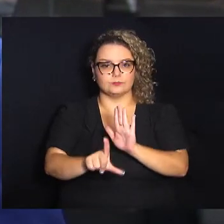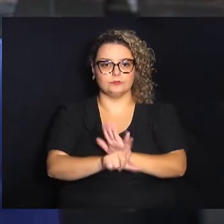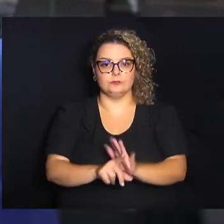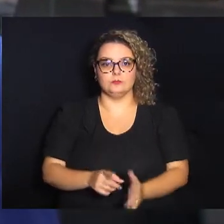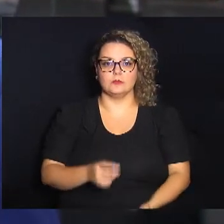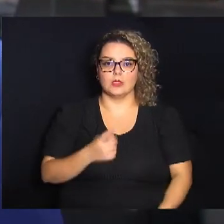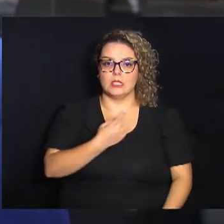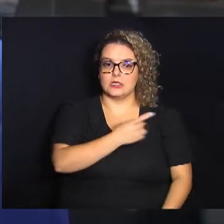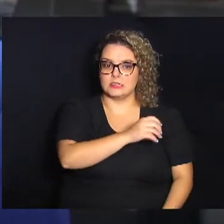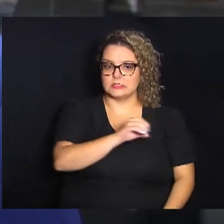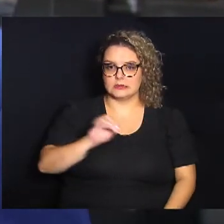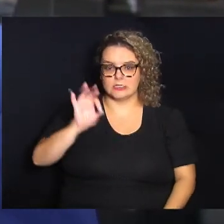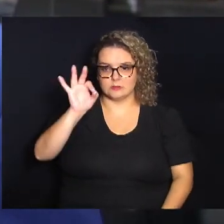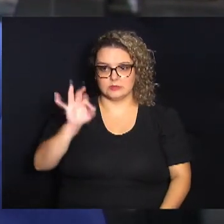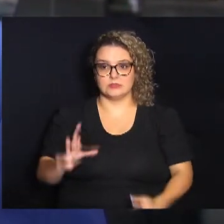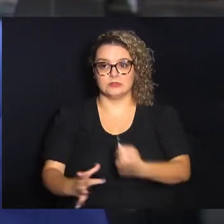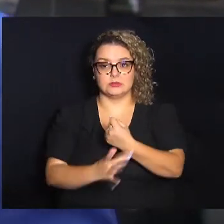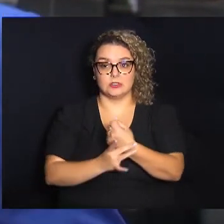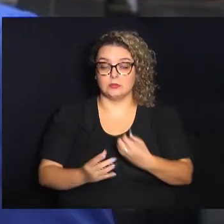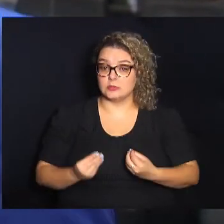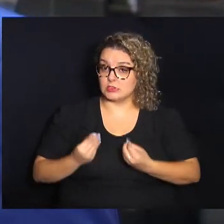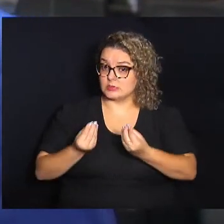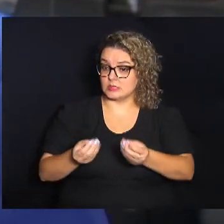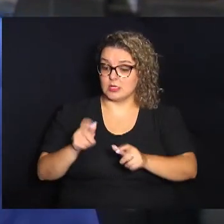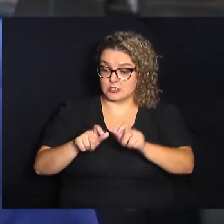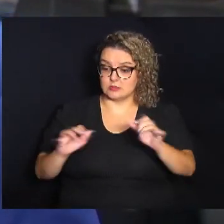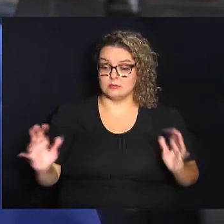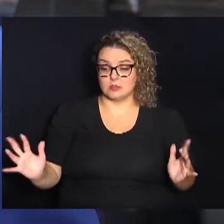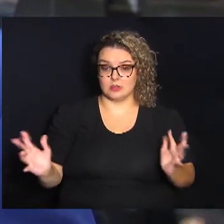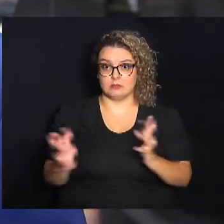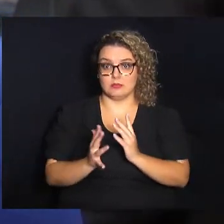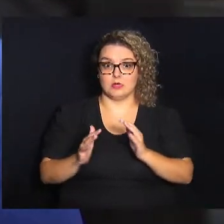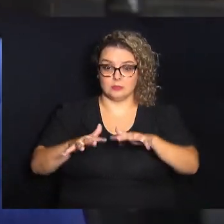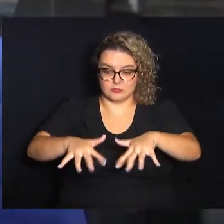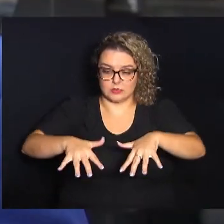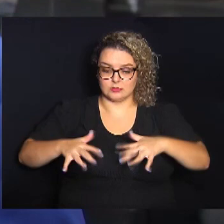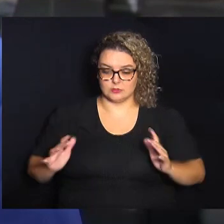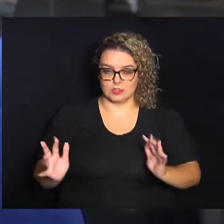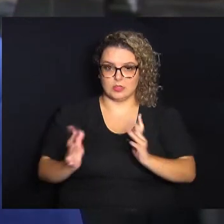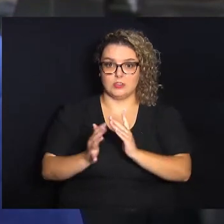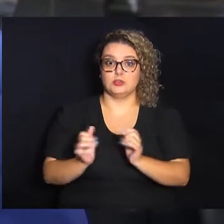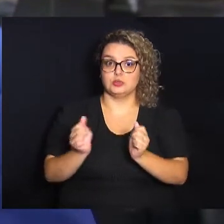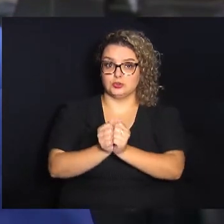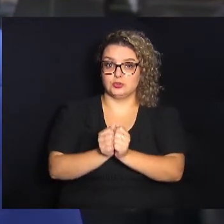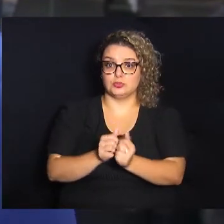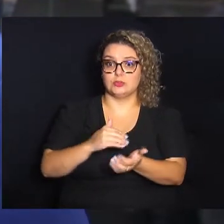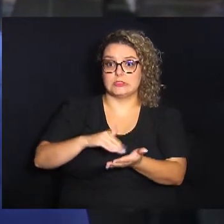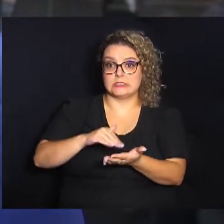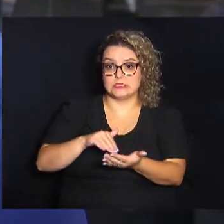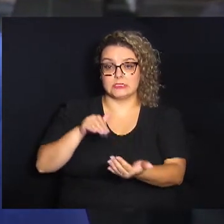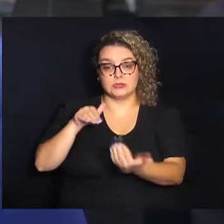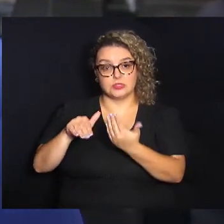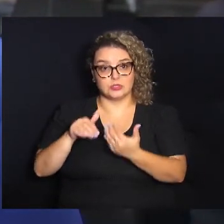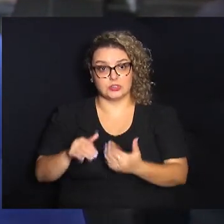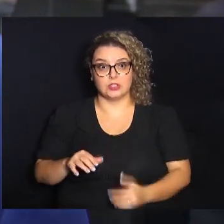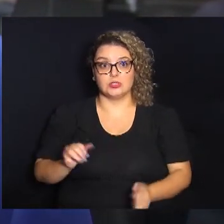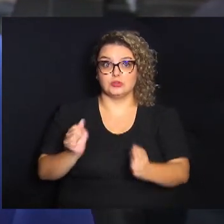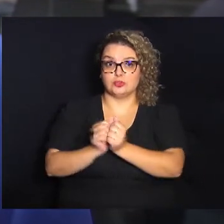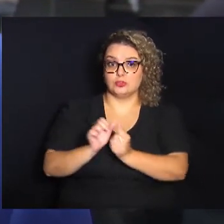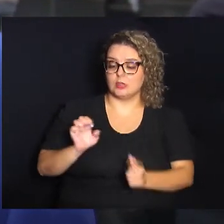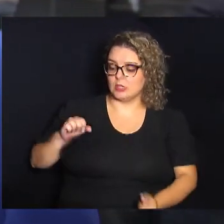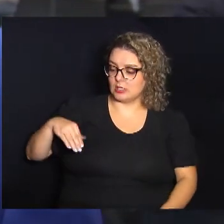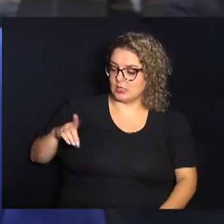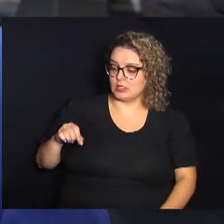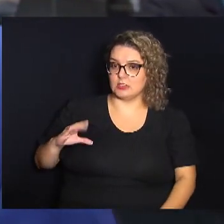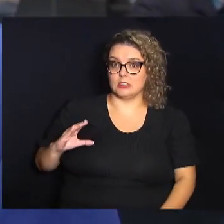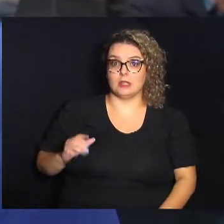a segurança aos pedestres, né? Nós vimos aqui, junto com a Secretaria de Transporte, com a INDEC, a maioria dos atropelamentos são à